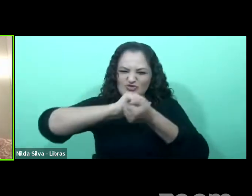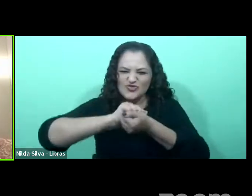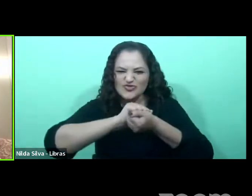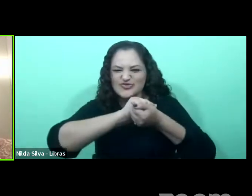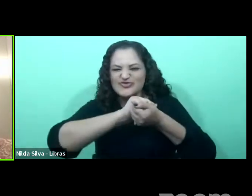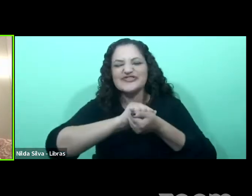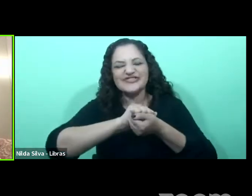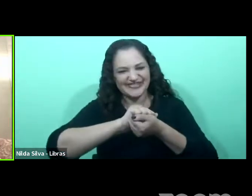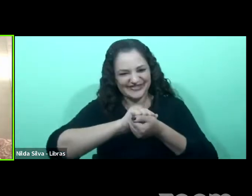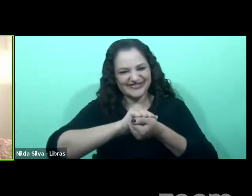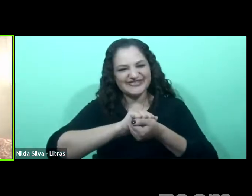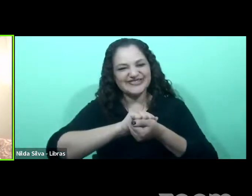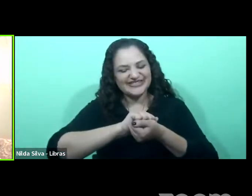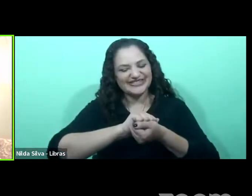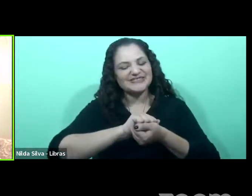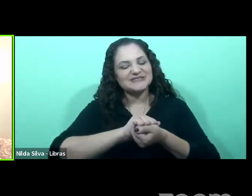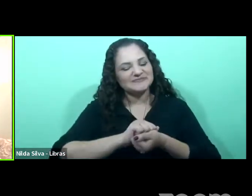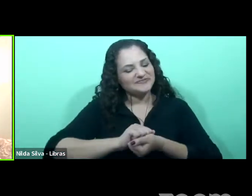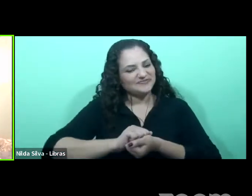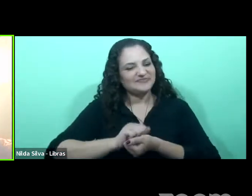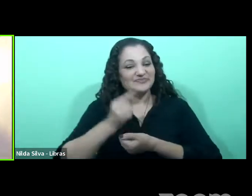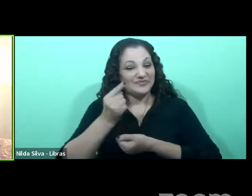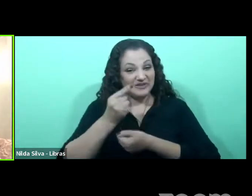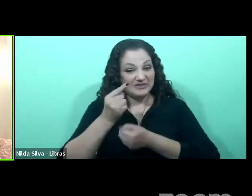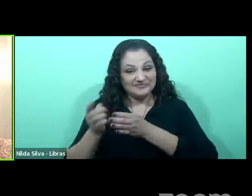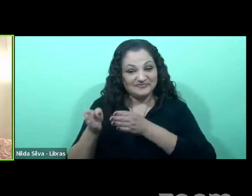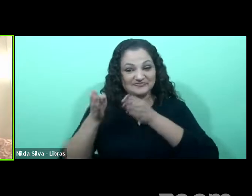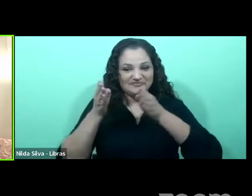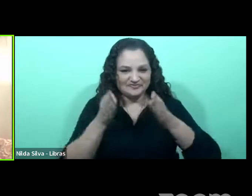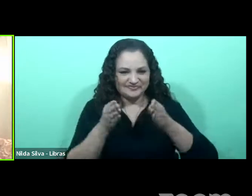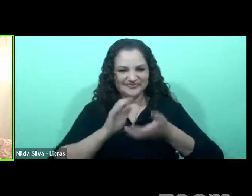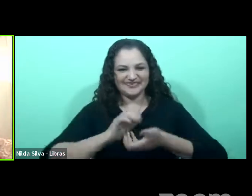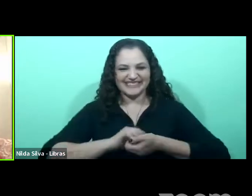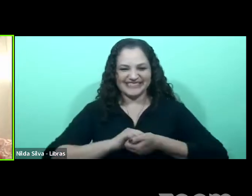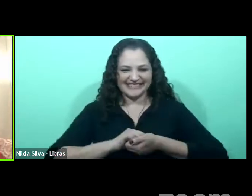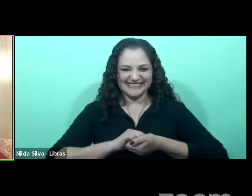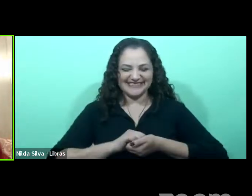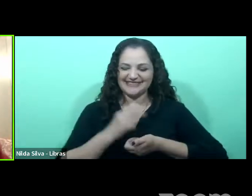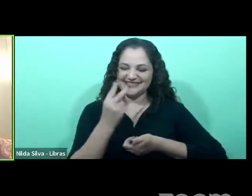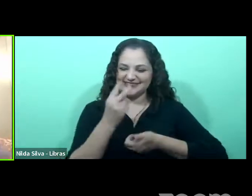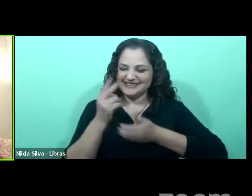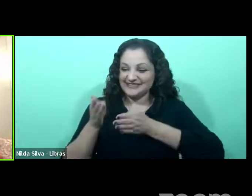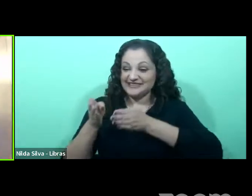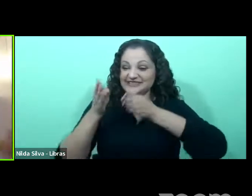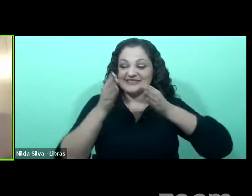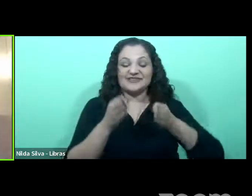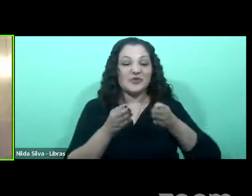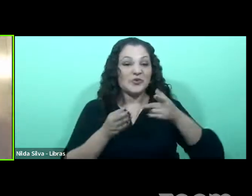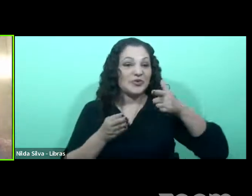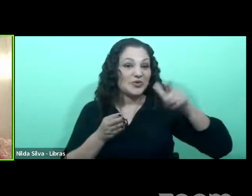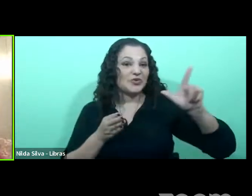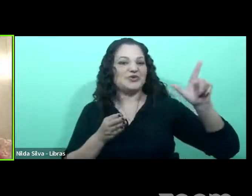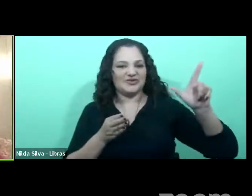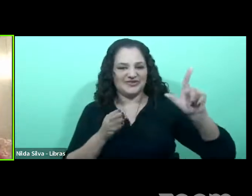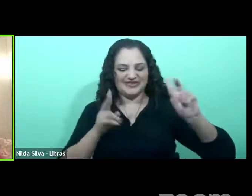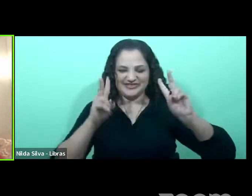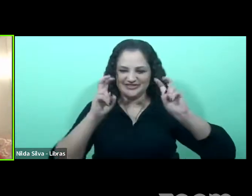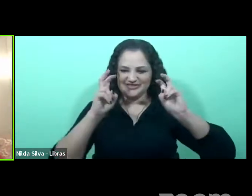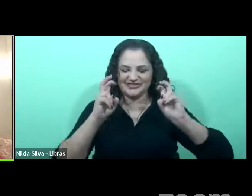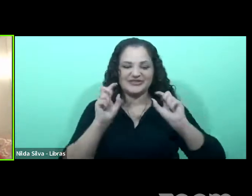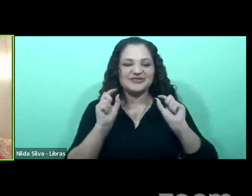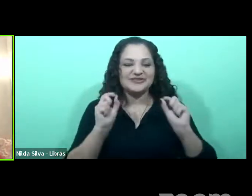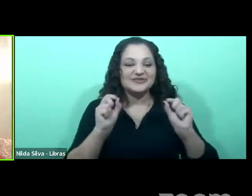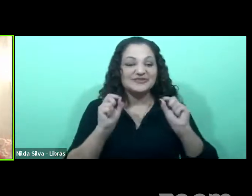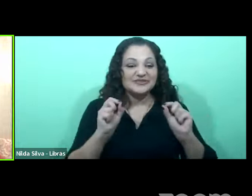Essa é a primeira parte, né? E a segunda, eu já começo com uma outra questão, que é o ono